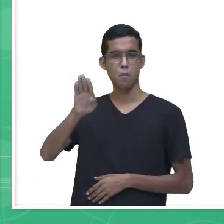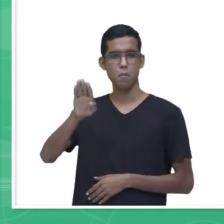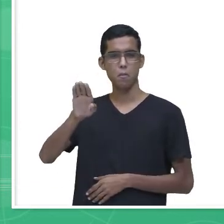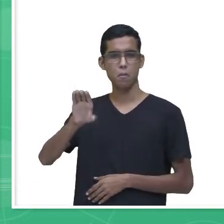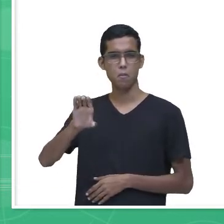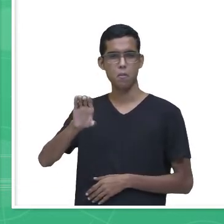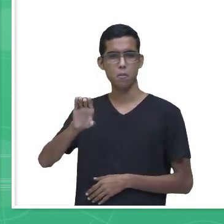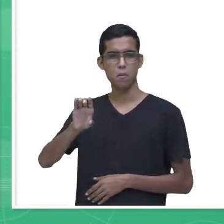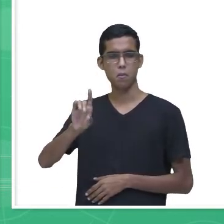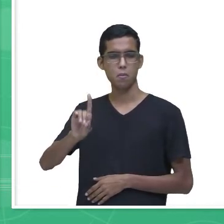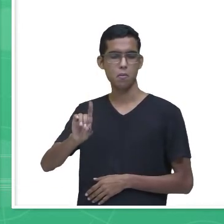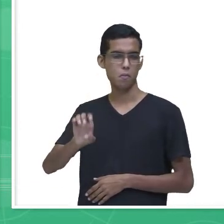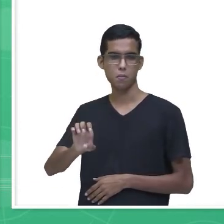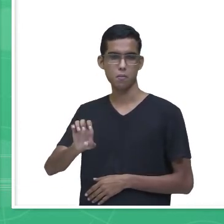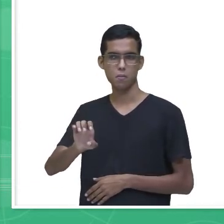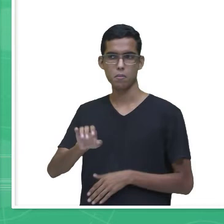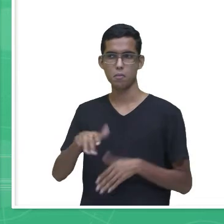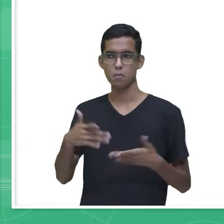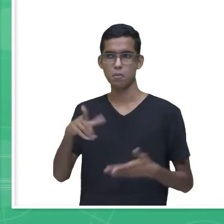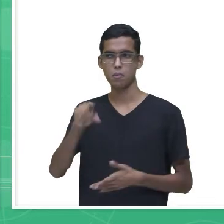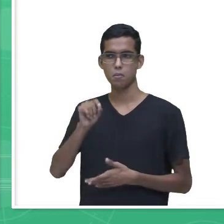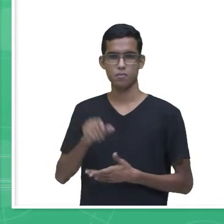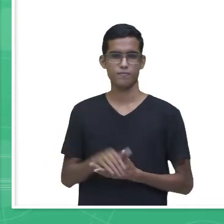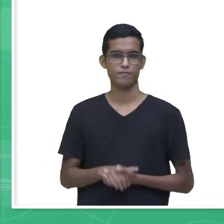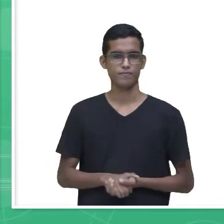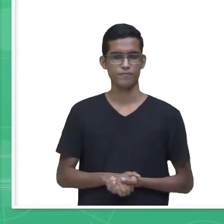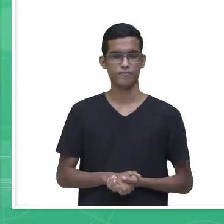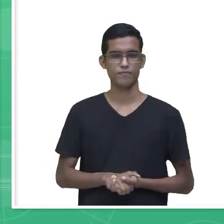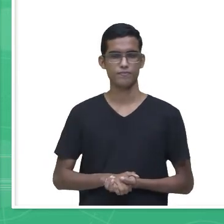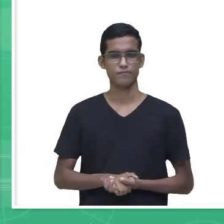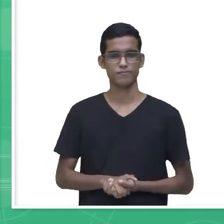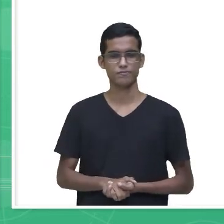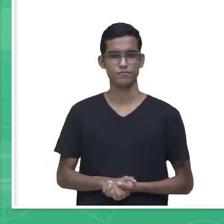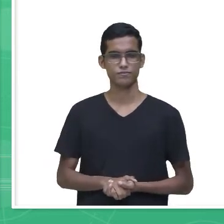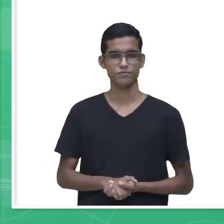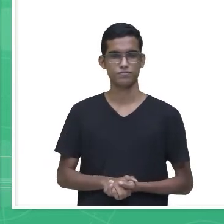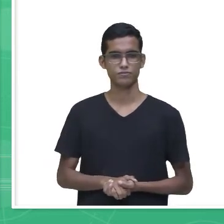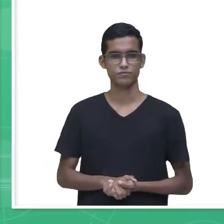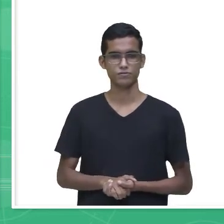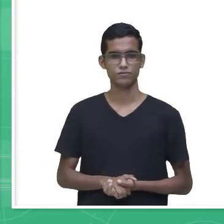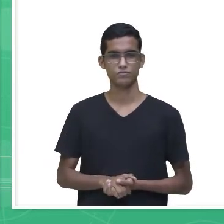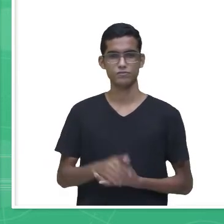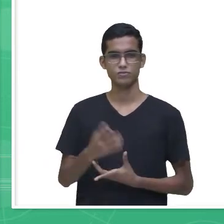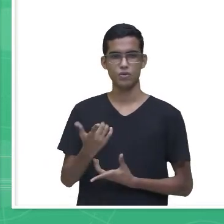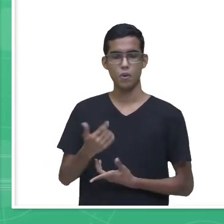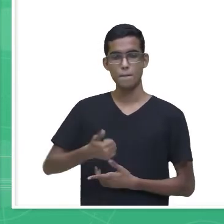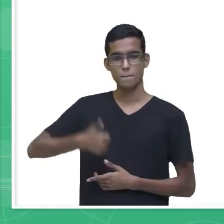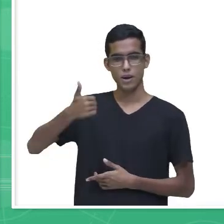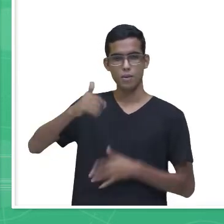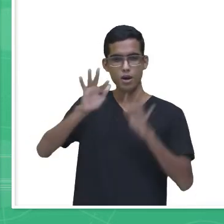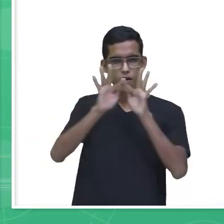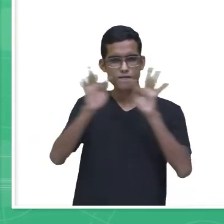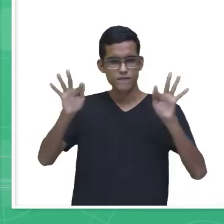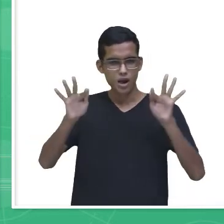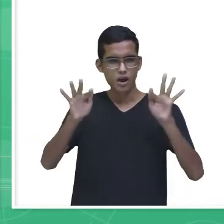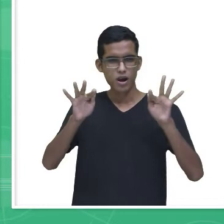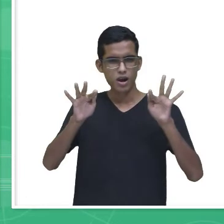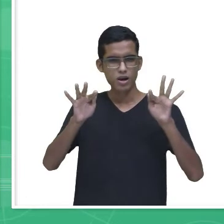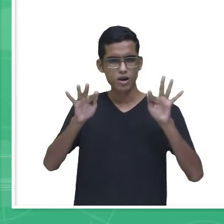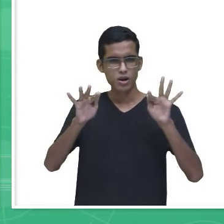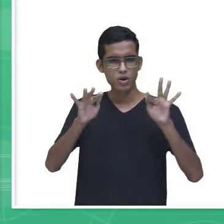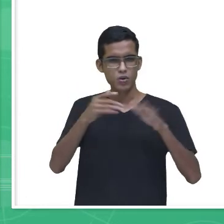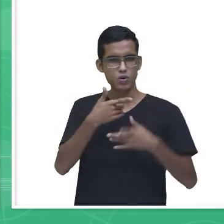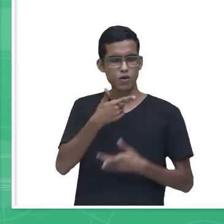flagrantes. Vamos voltar aqui, vou voltar só na primeira, tá? Trouxeram-me um ramalhete de flores